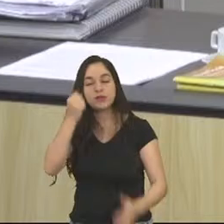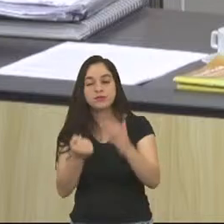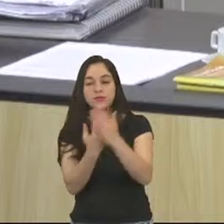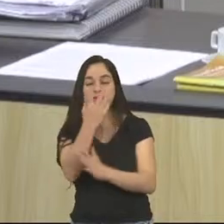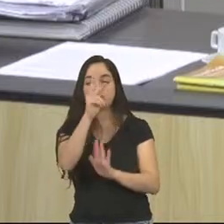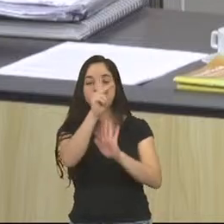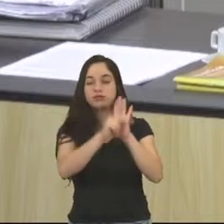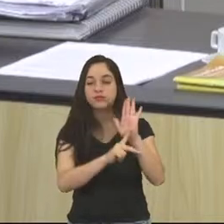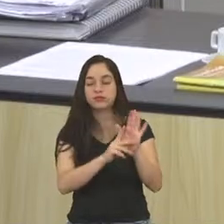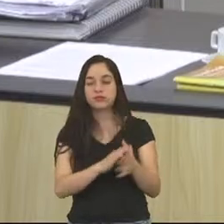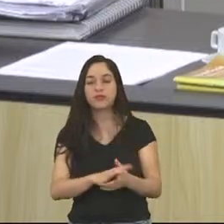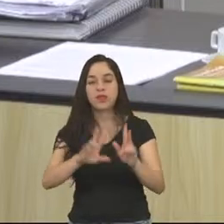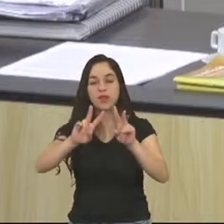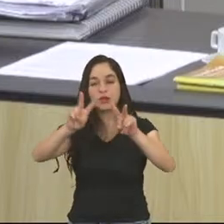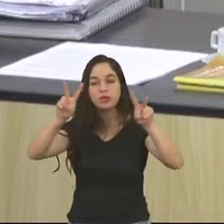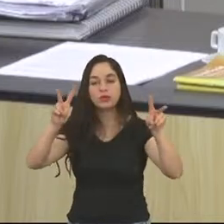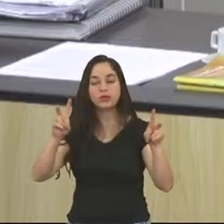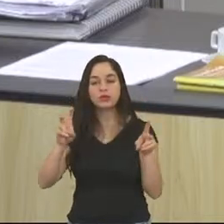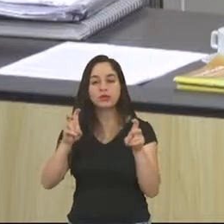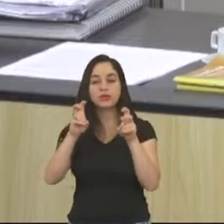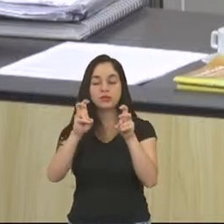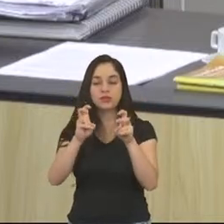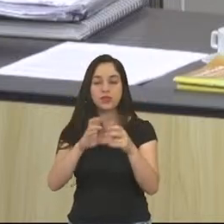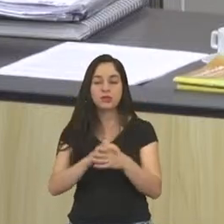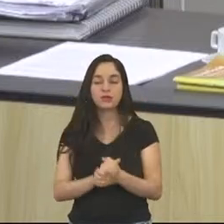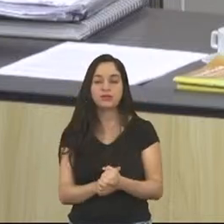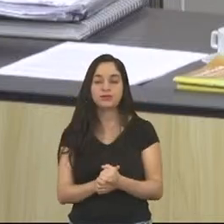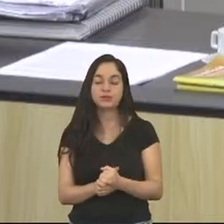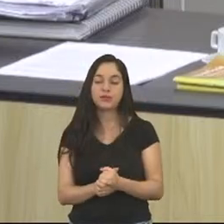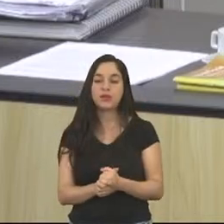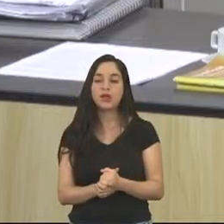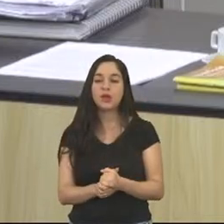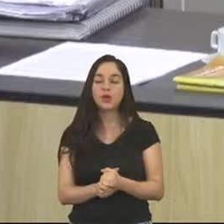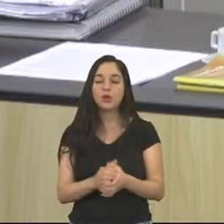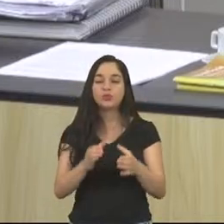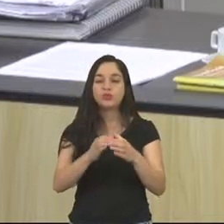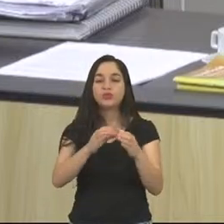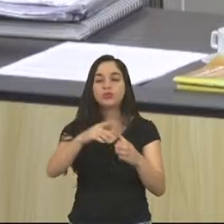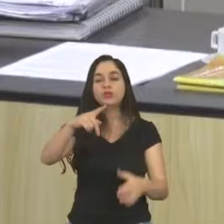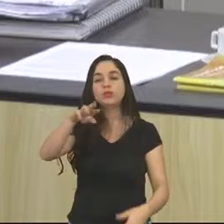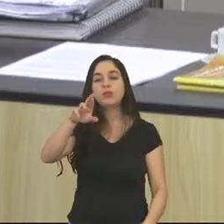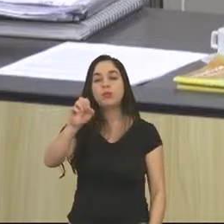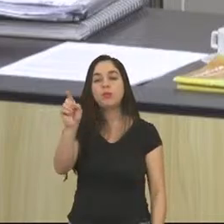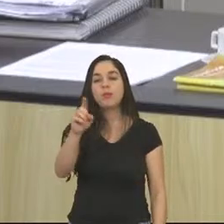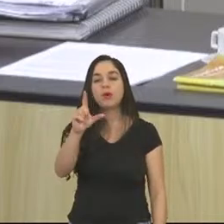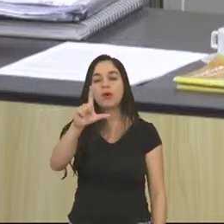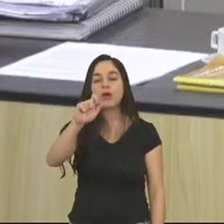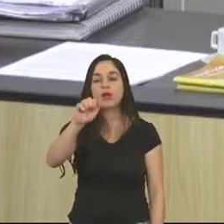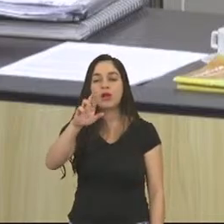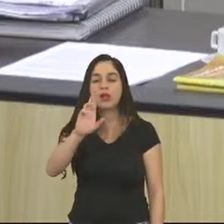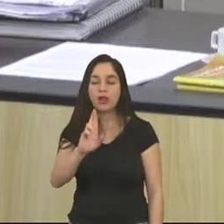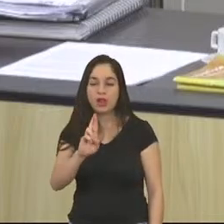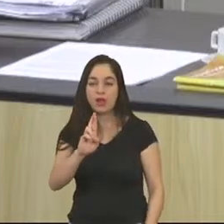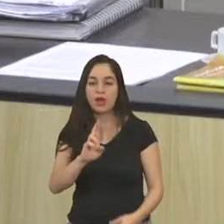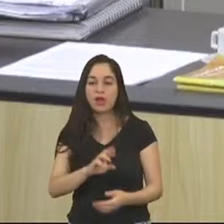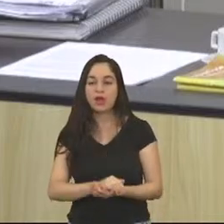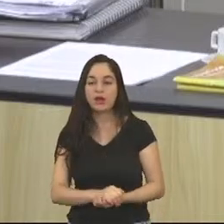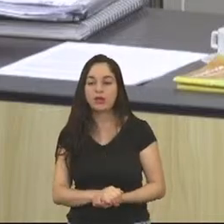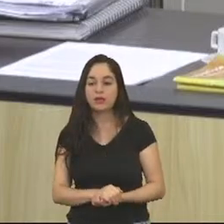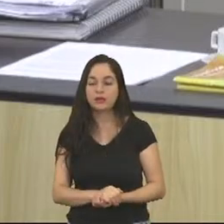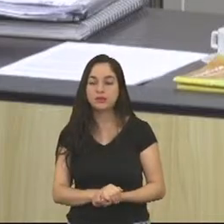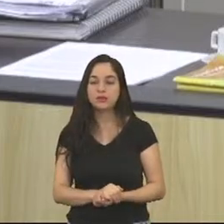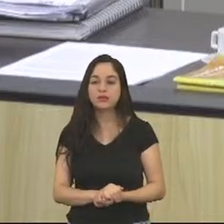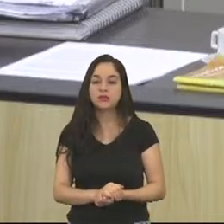Souza. Assunto: autoriza a Fundação Prolar a conceder anistia integral dos valores de multa